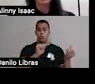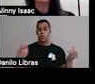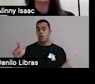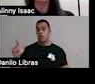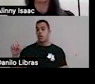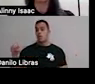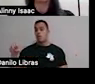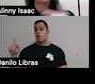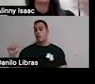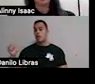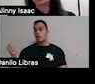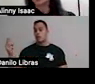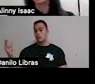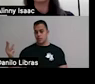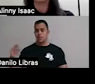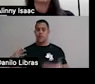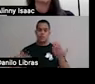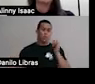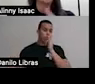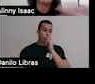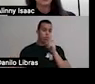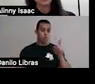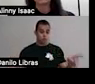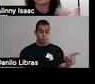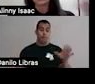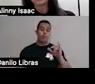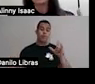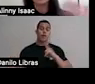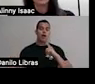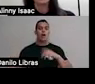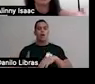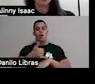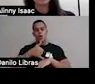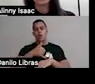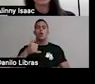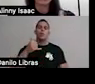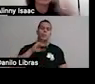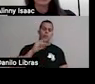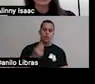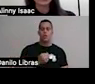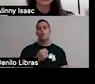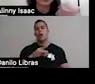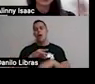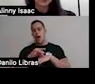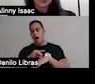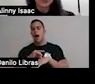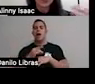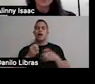ômega 6, eles vão estar presentes no óleo de soja, óleo de milho, carne, leite, ovos, então são muito mais,